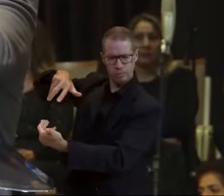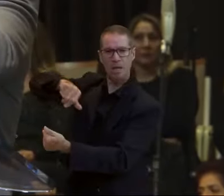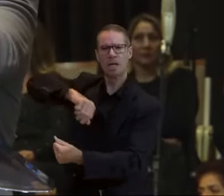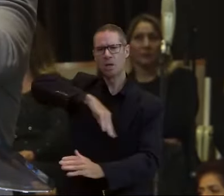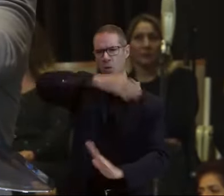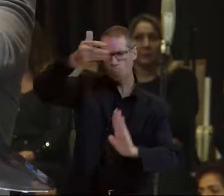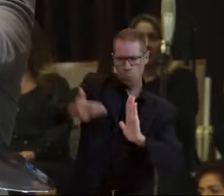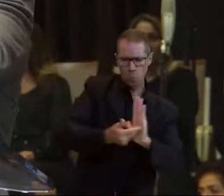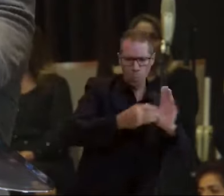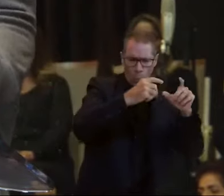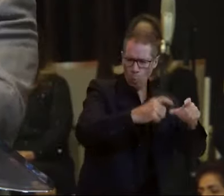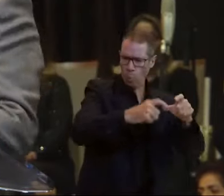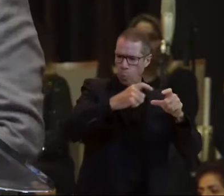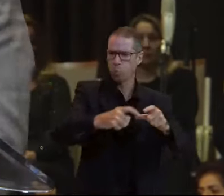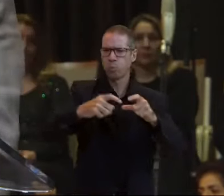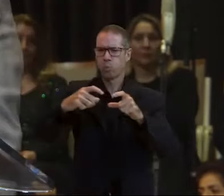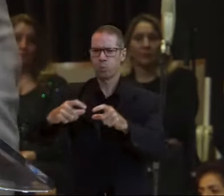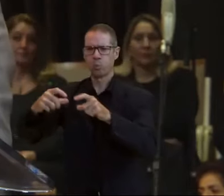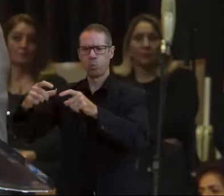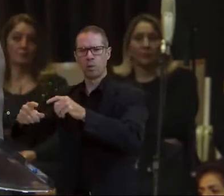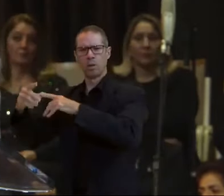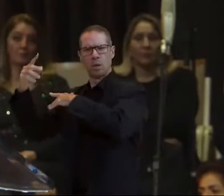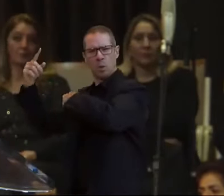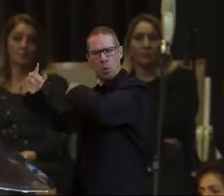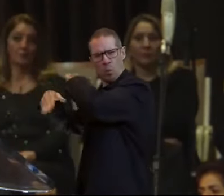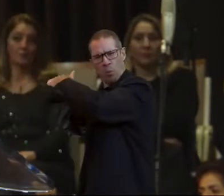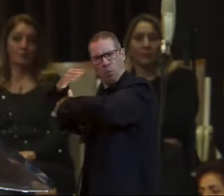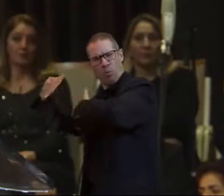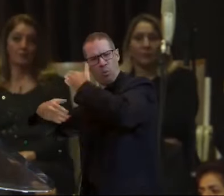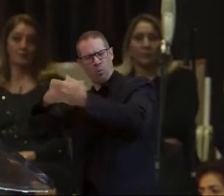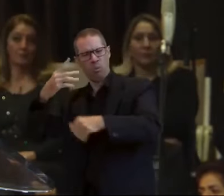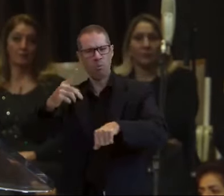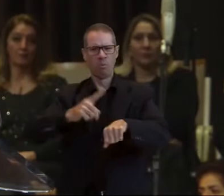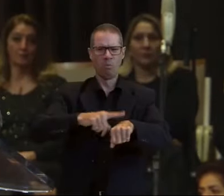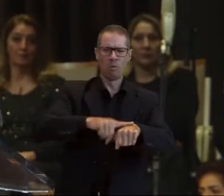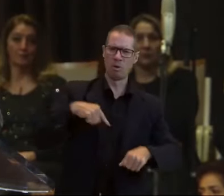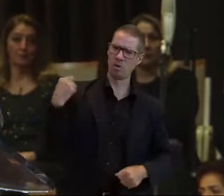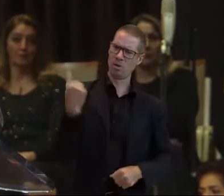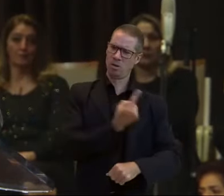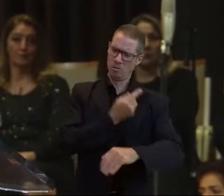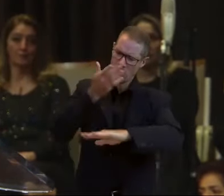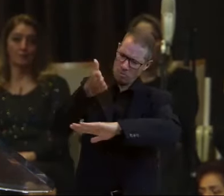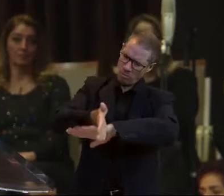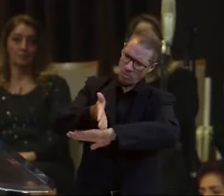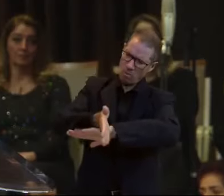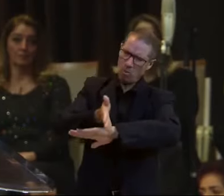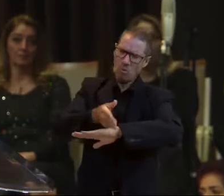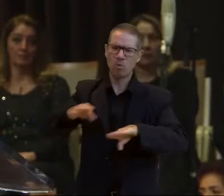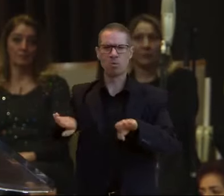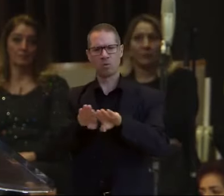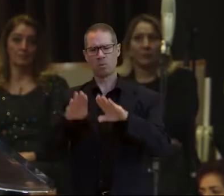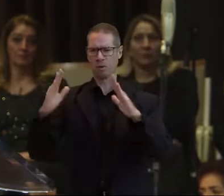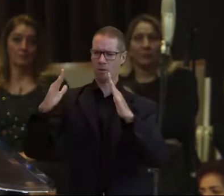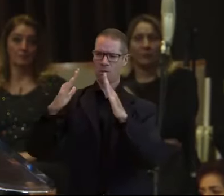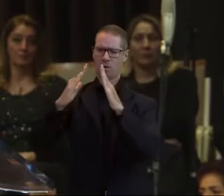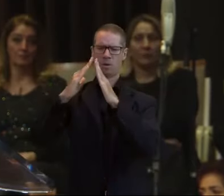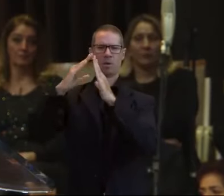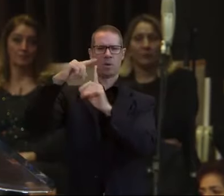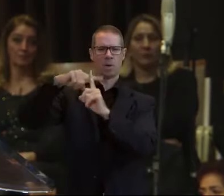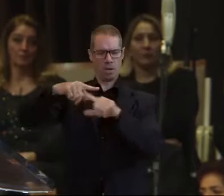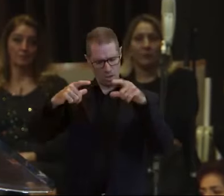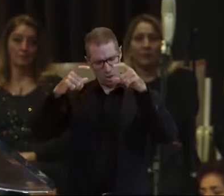todos os lugares, por todas as épocas. Mas a gente faz parte também daquela igreja que